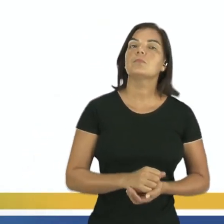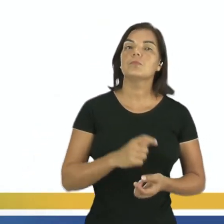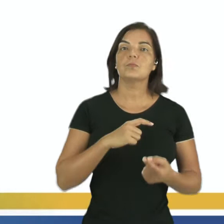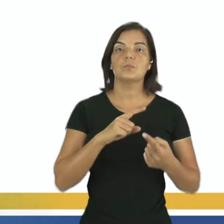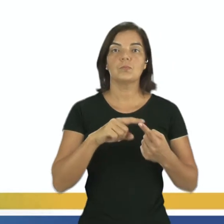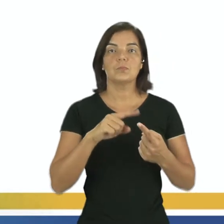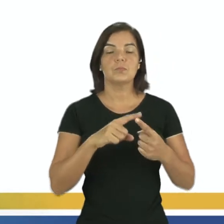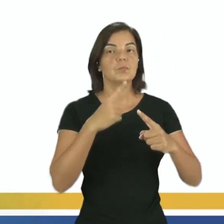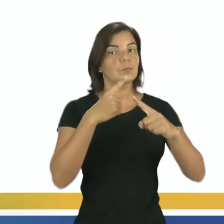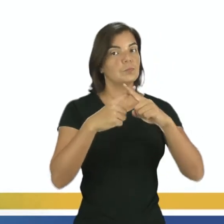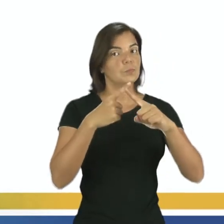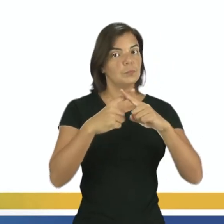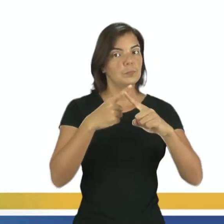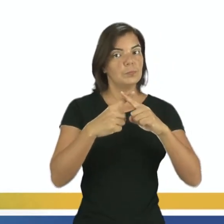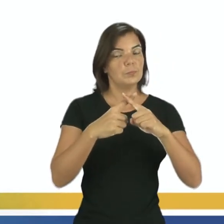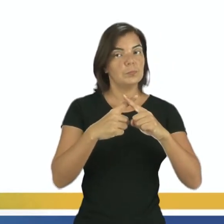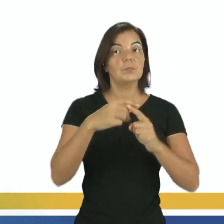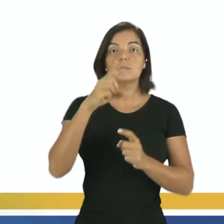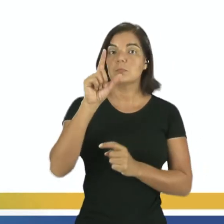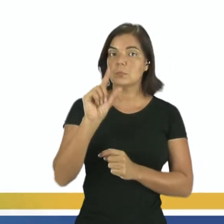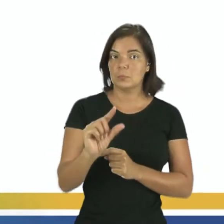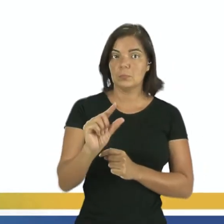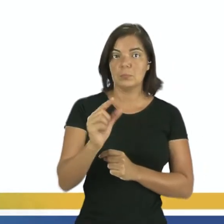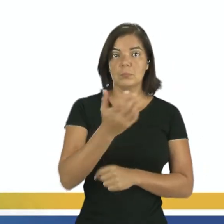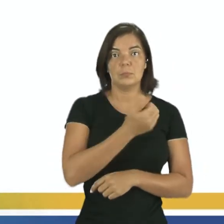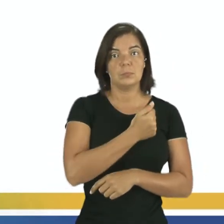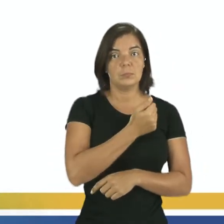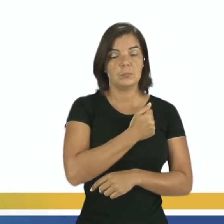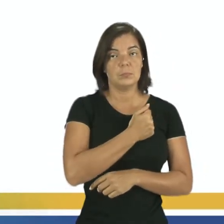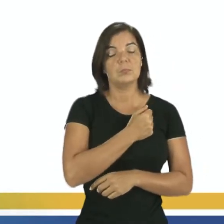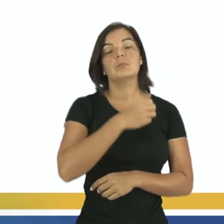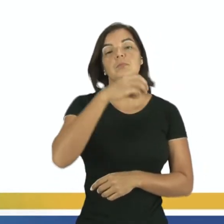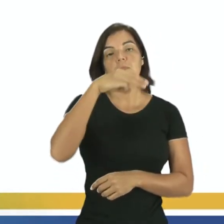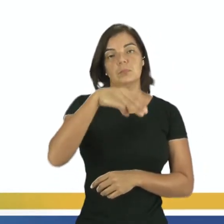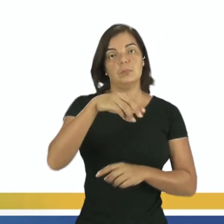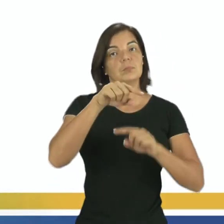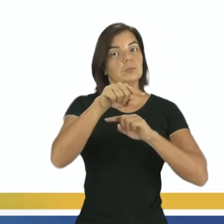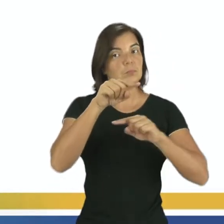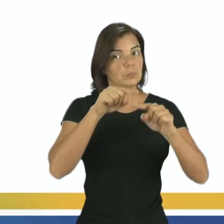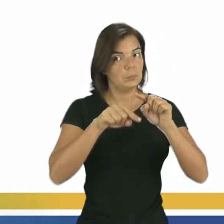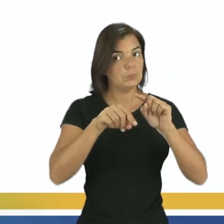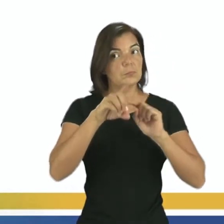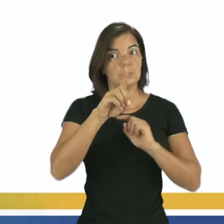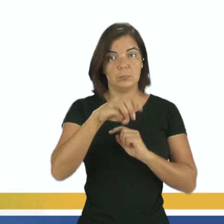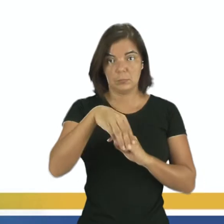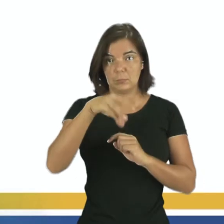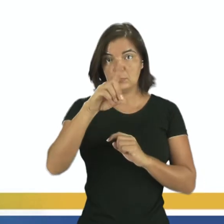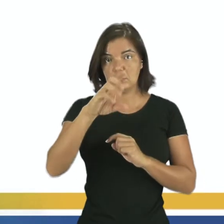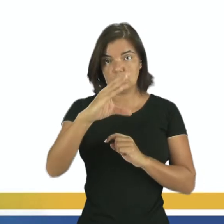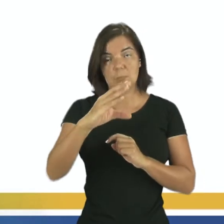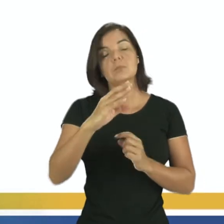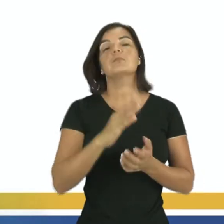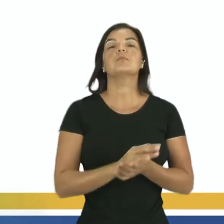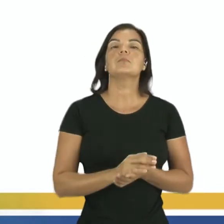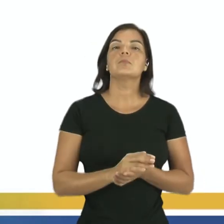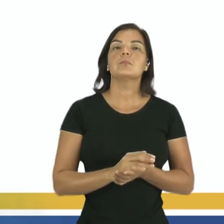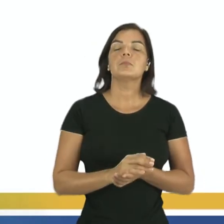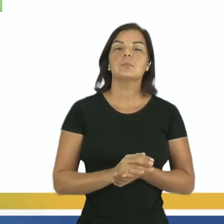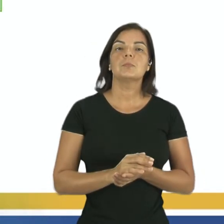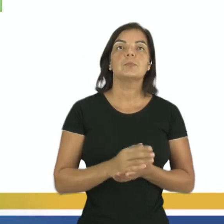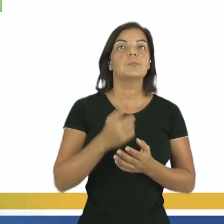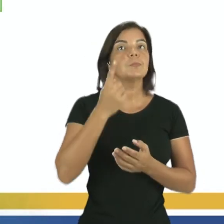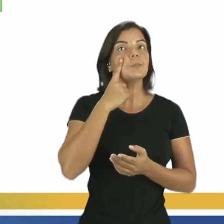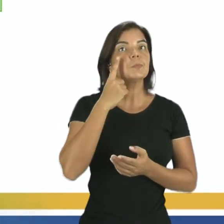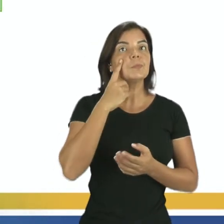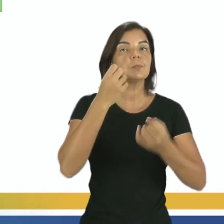com multiplicação e é mínimo. O máximo divisor comum tem a ver com divisão e é máximo lá. Para nós aqui é mínimo. Ok?